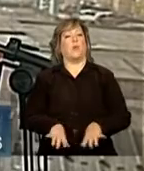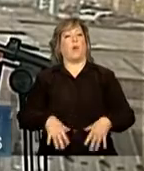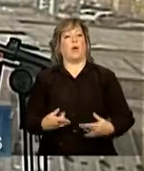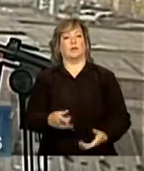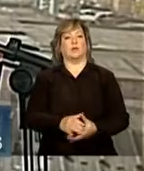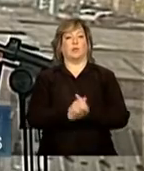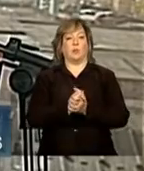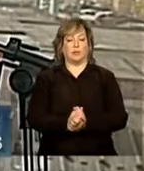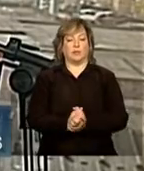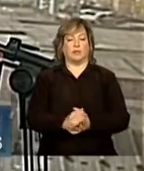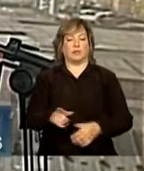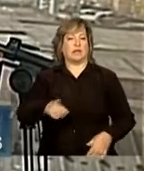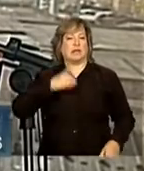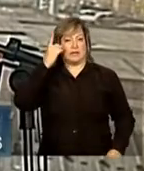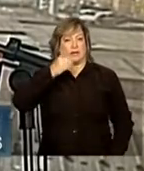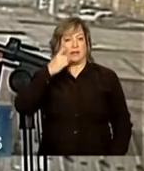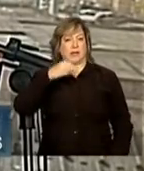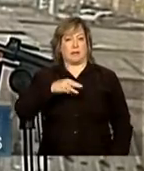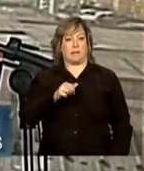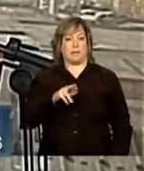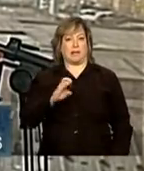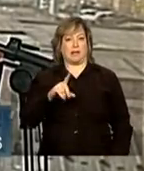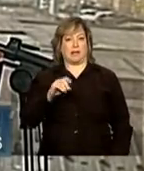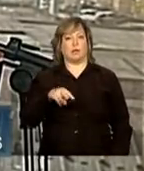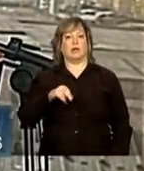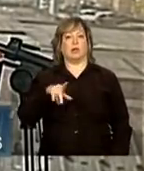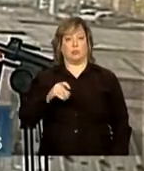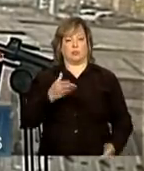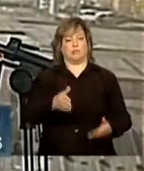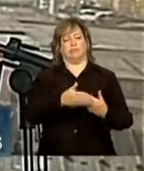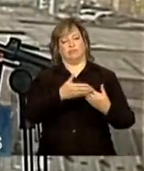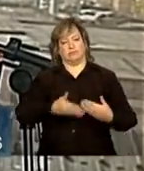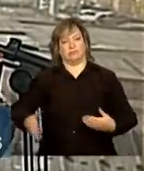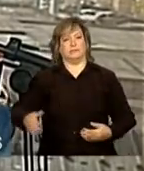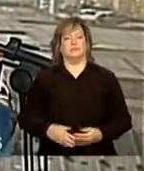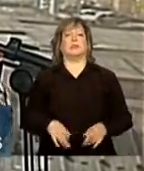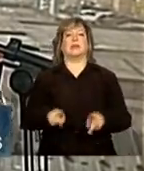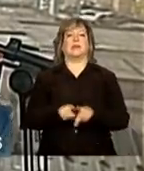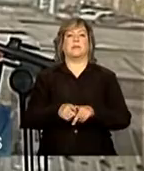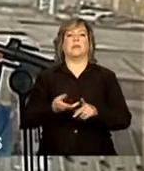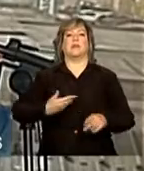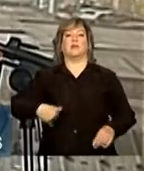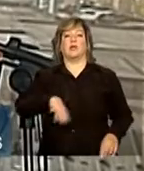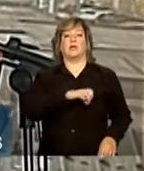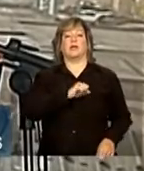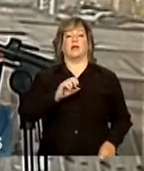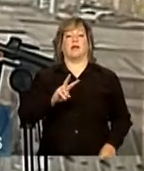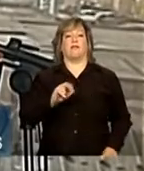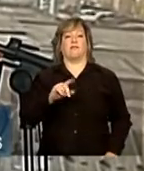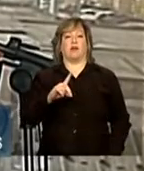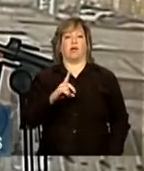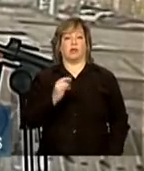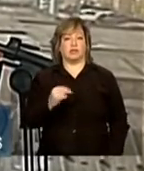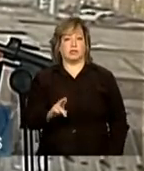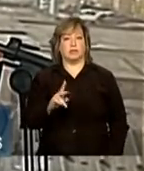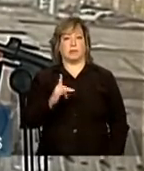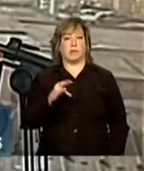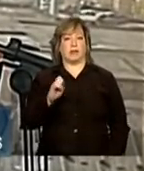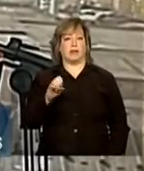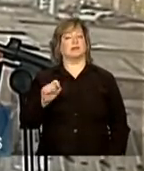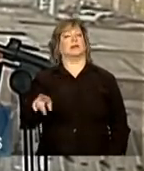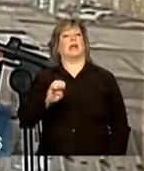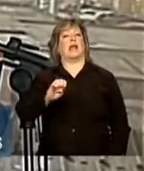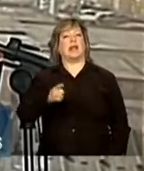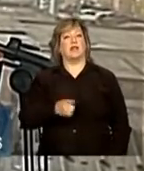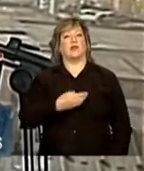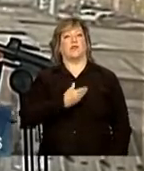o deputado Marcelo Nilo. Cumprimentar nosso querido Valdir Pires, ex-governador do